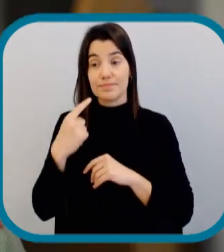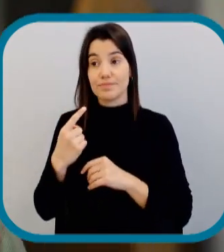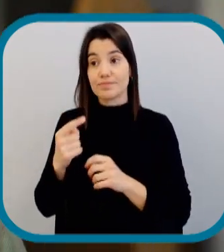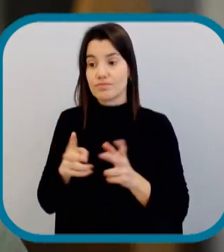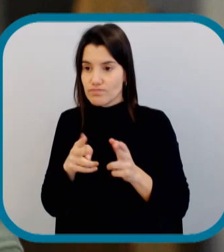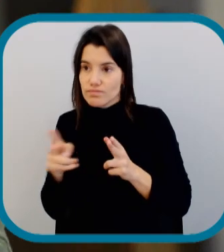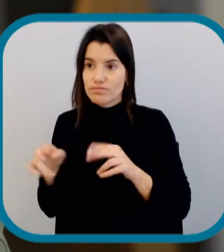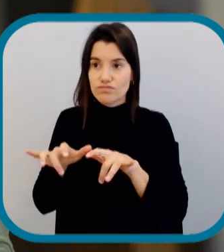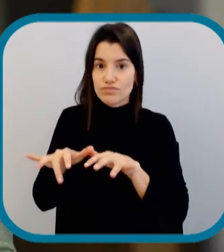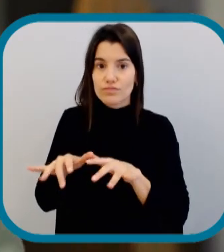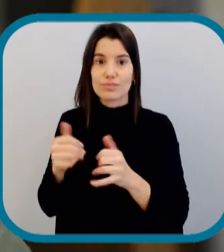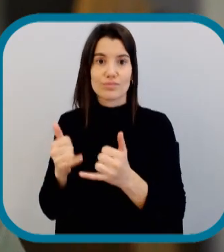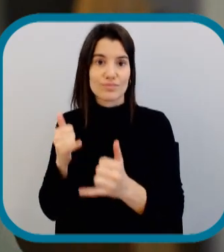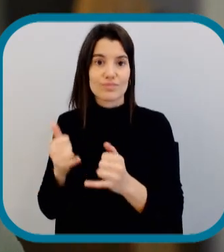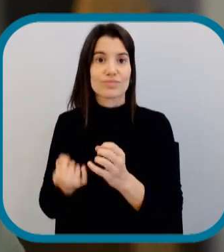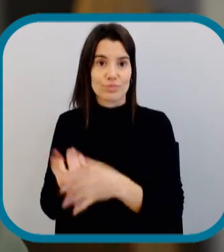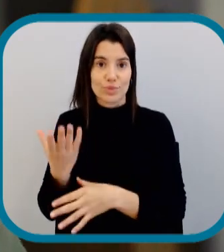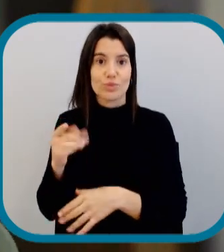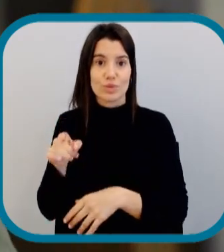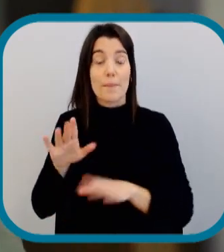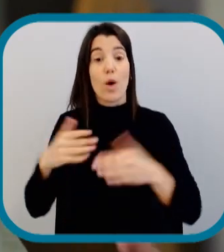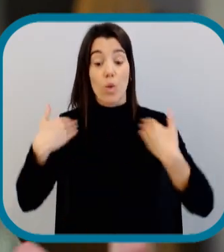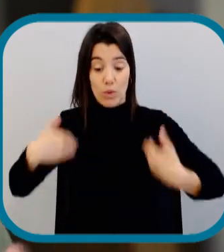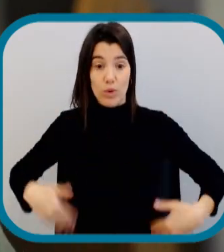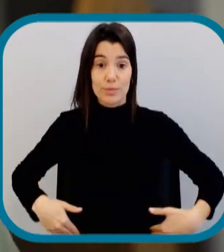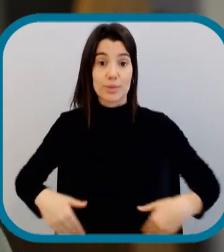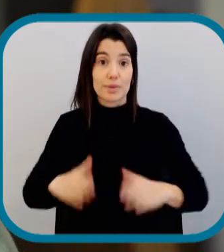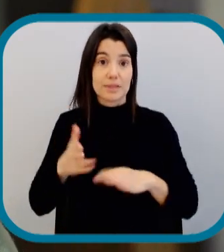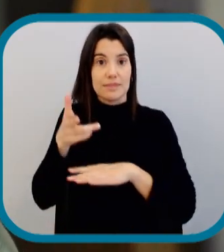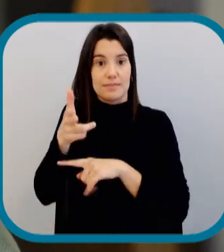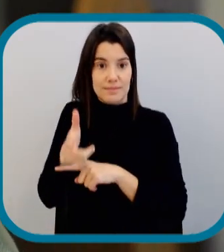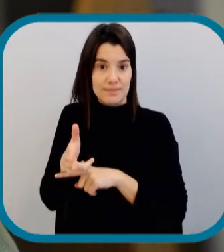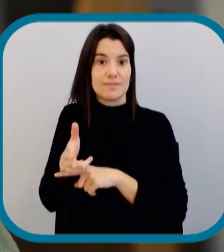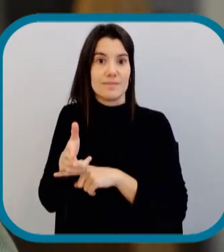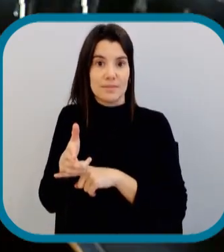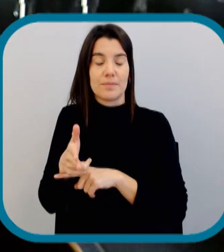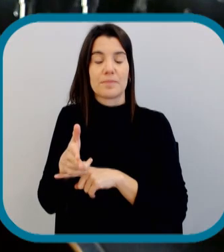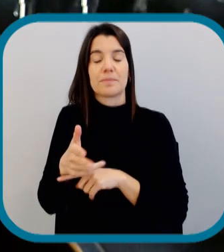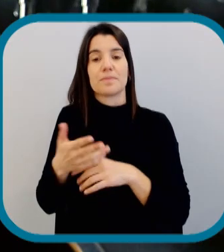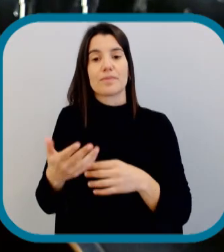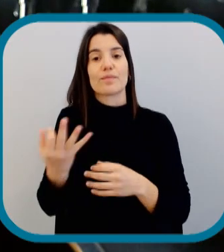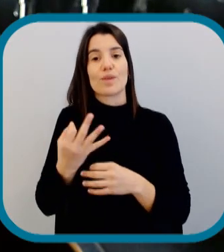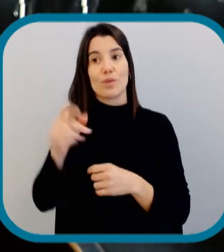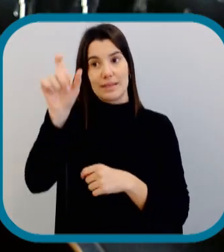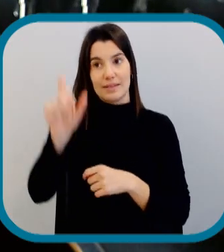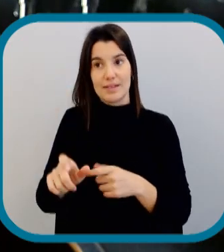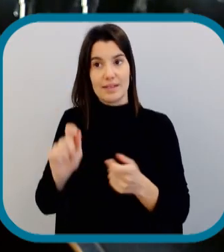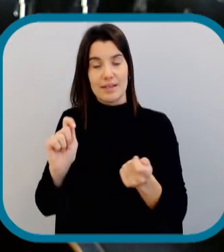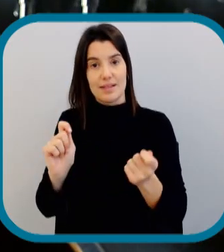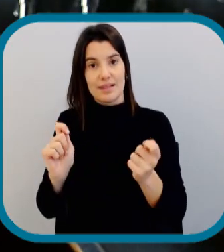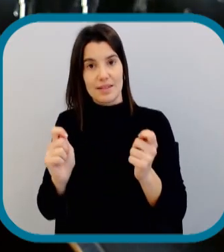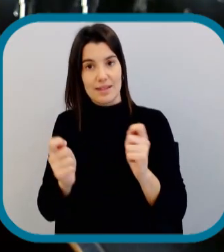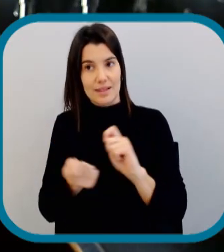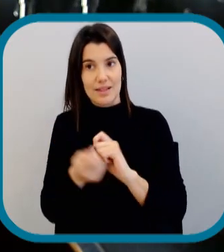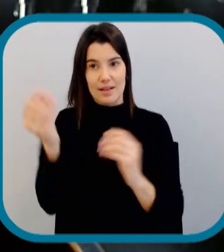foi trabalhada em pós-produção e digitalmente, mas toda a parte corporal tivemos que a filmar, tivemos que transformá-lo,